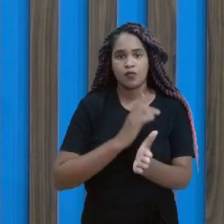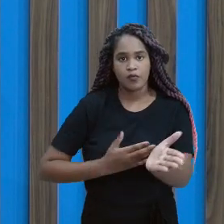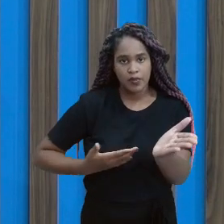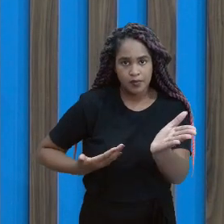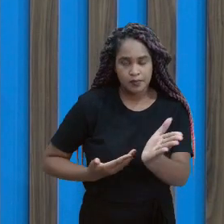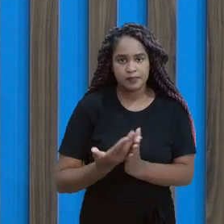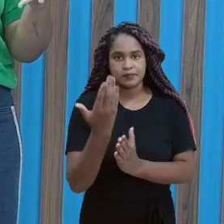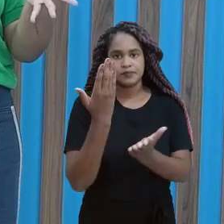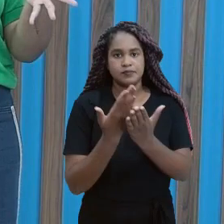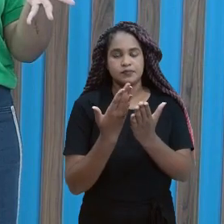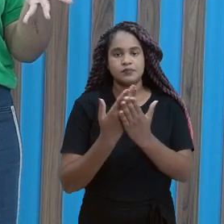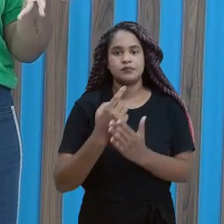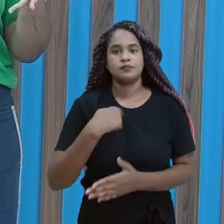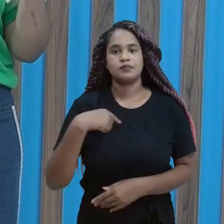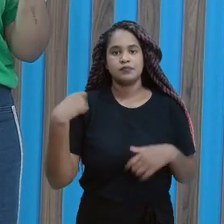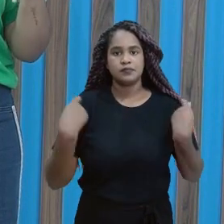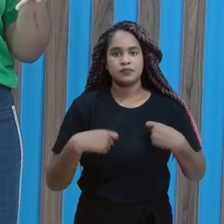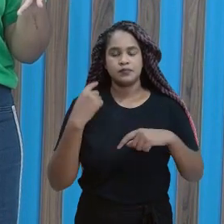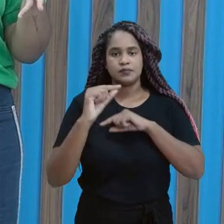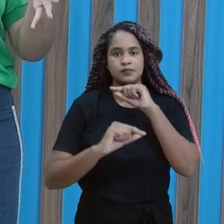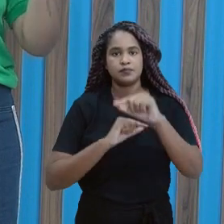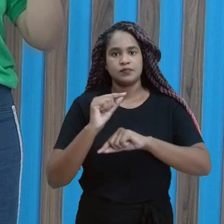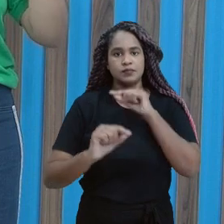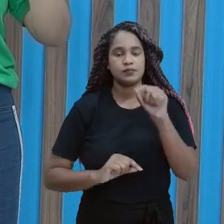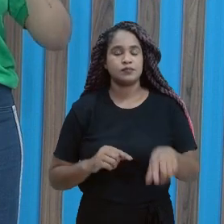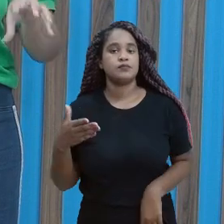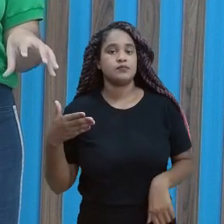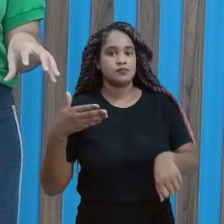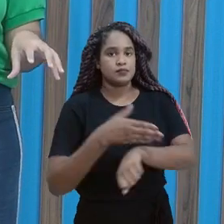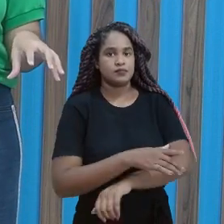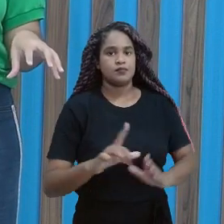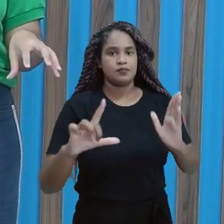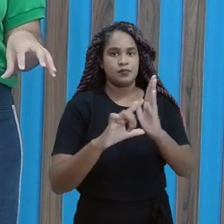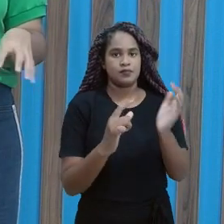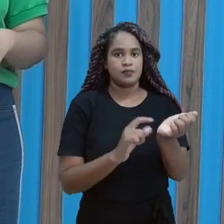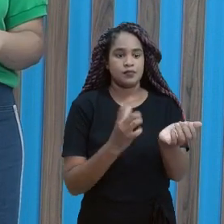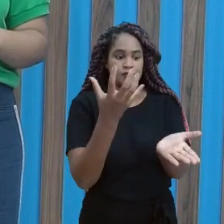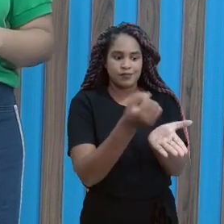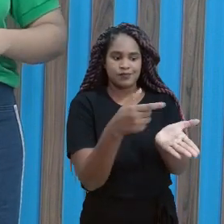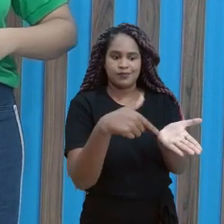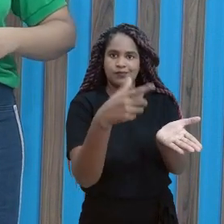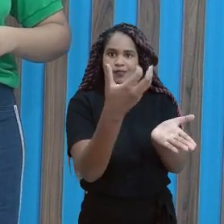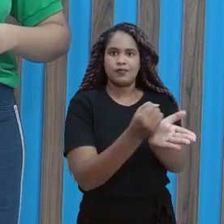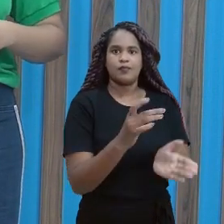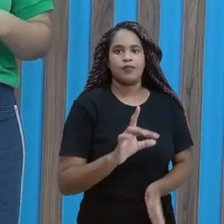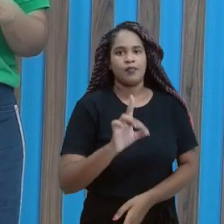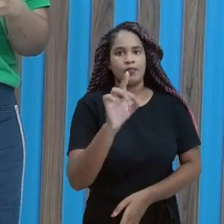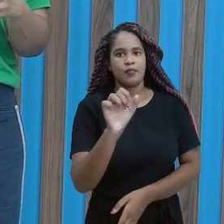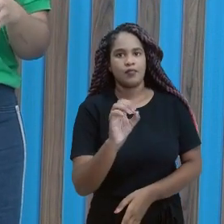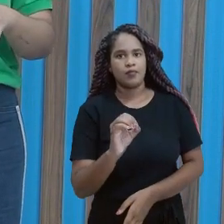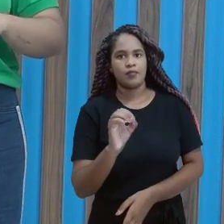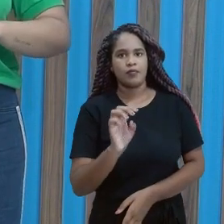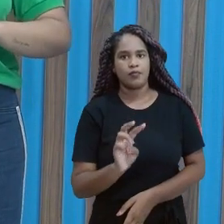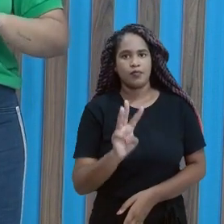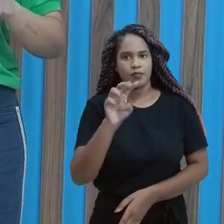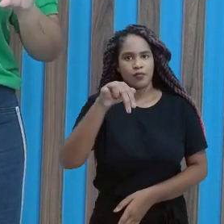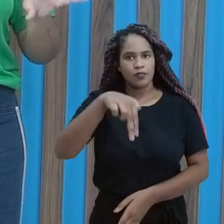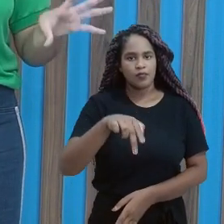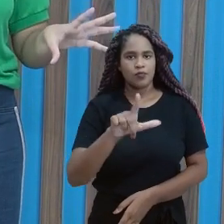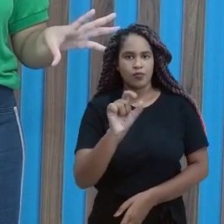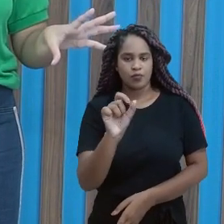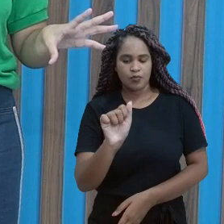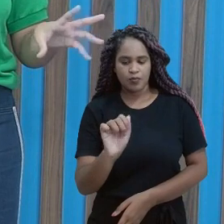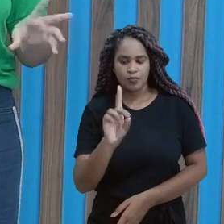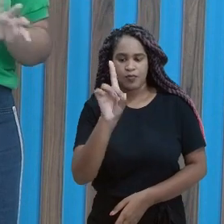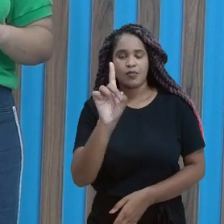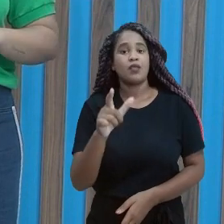vocês para irem à nossa lojinha fazer o download do nosso app. Então, como vocês percebem, antigamente essas palavras eram